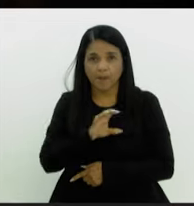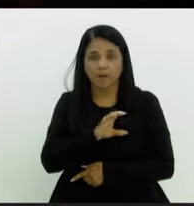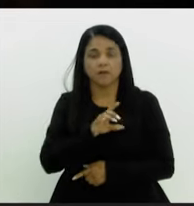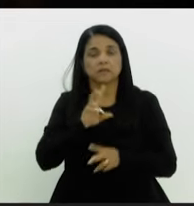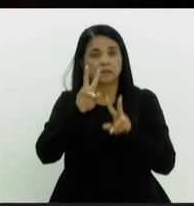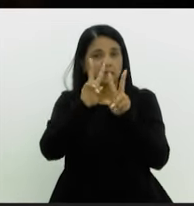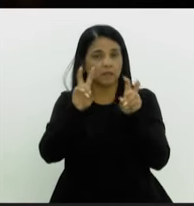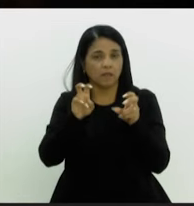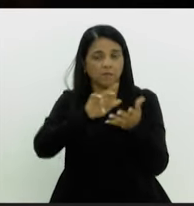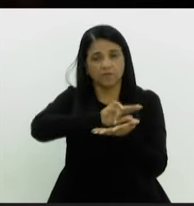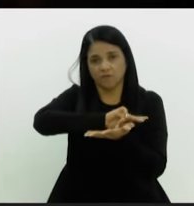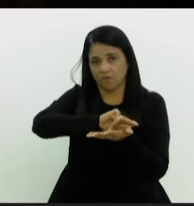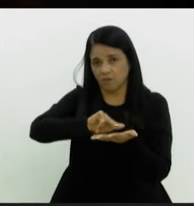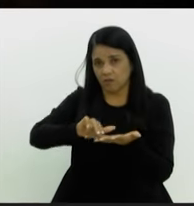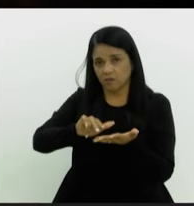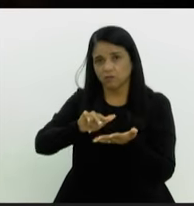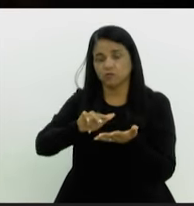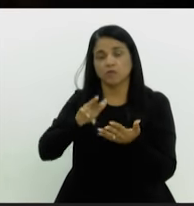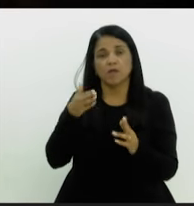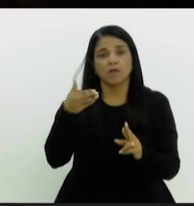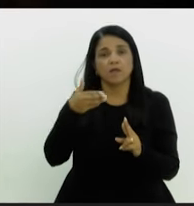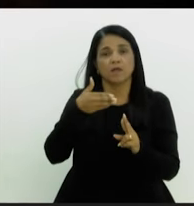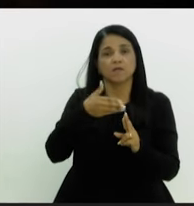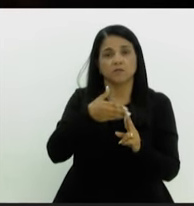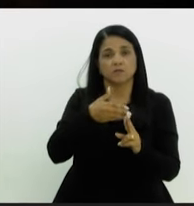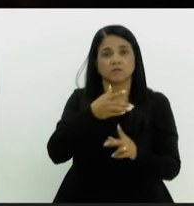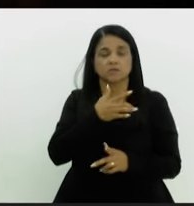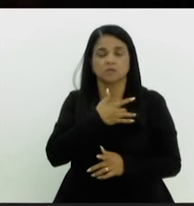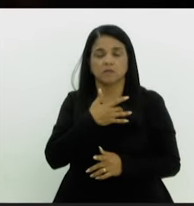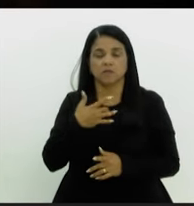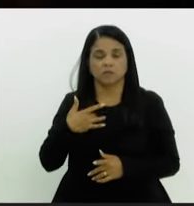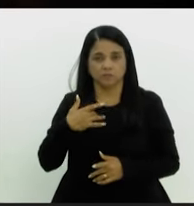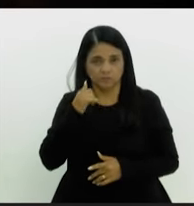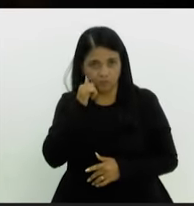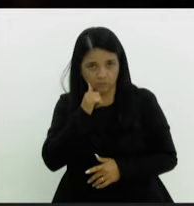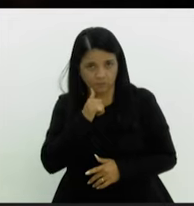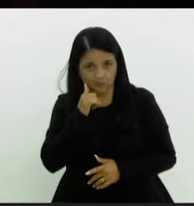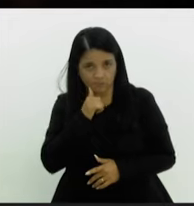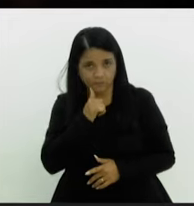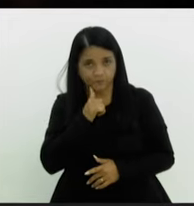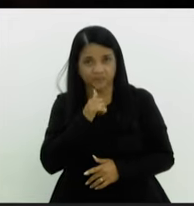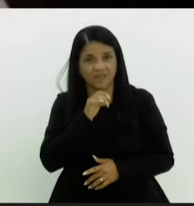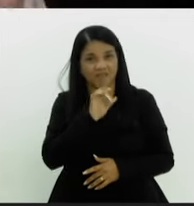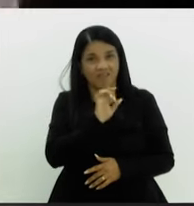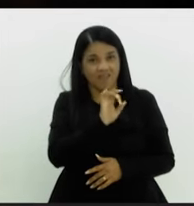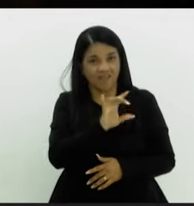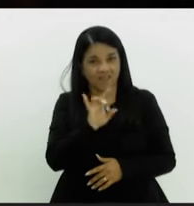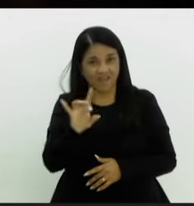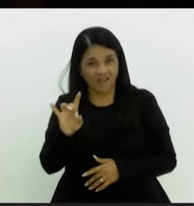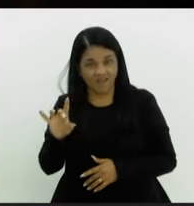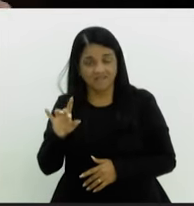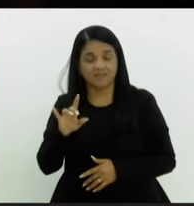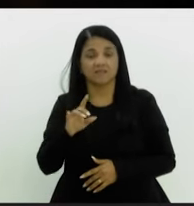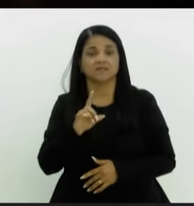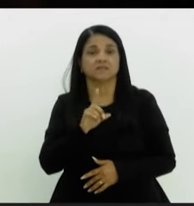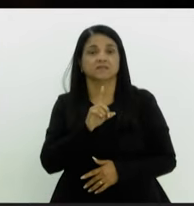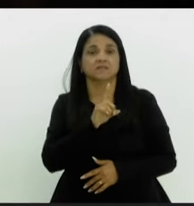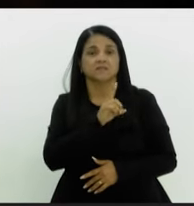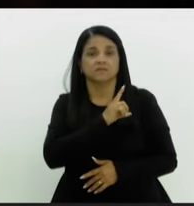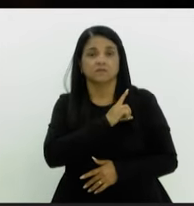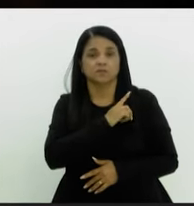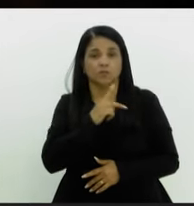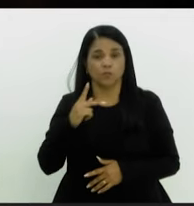relacionados à à Saúde da Mulher eh então cada defensor de cada núcleo dessas